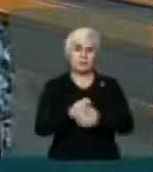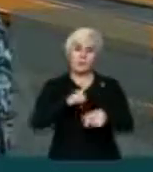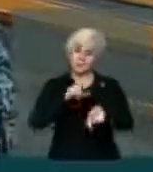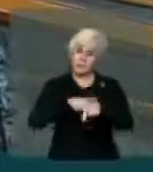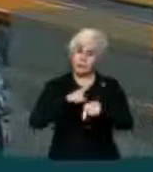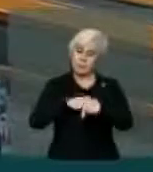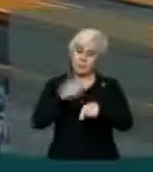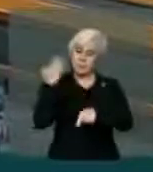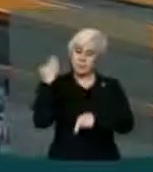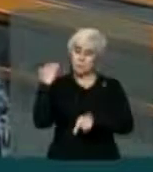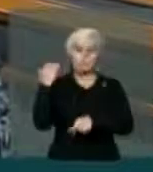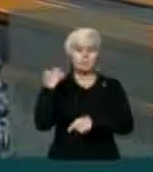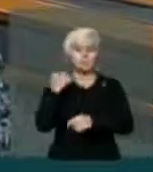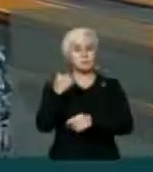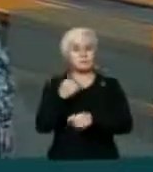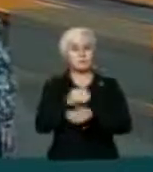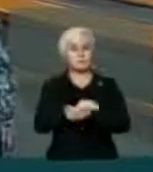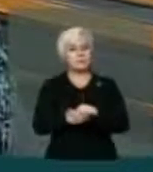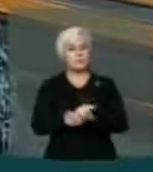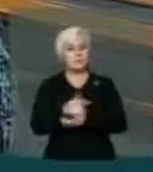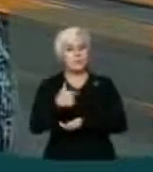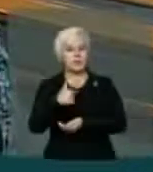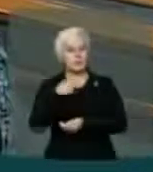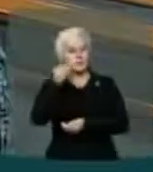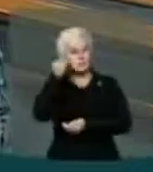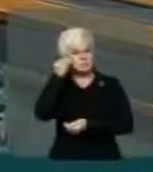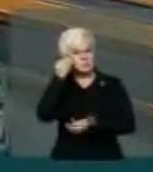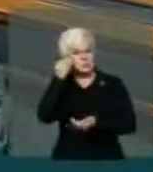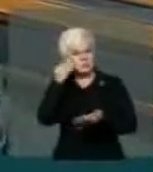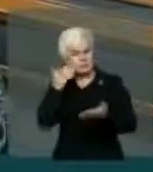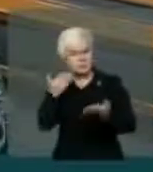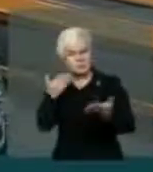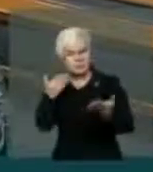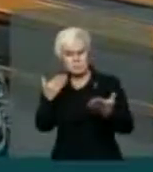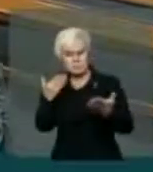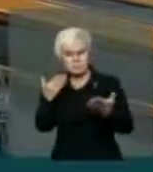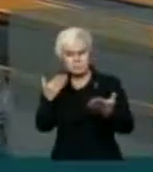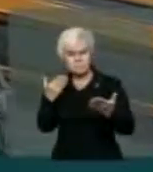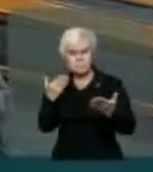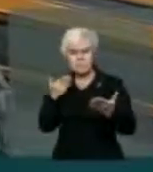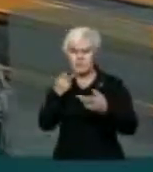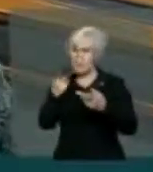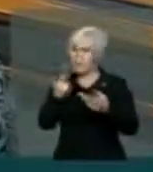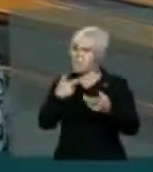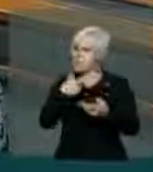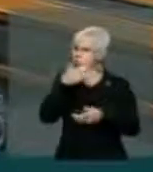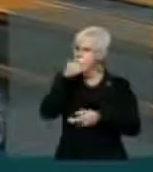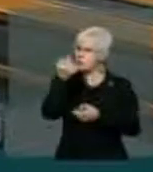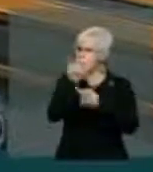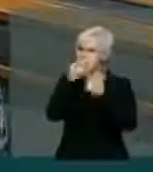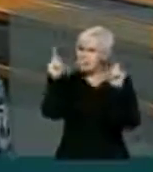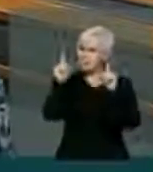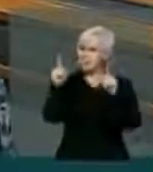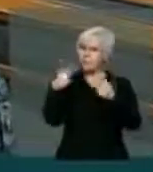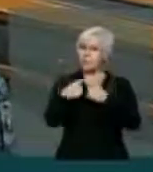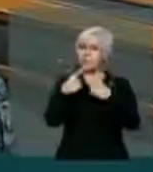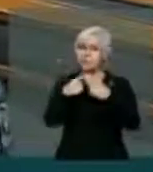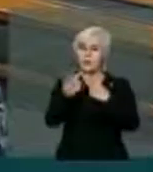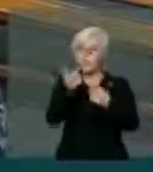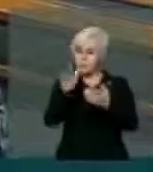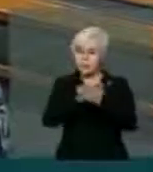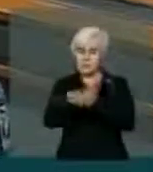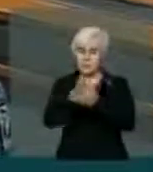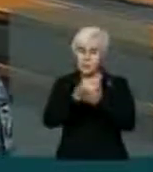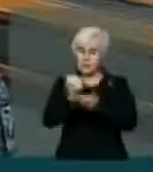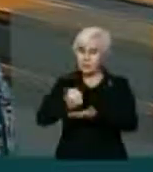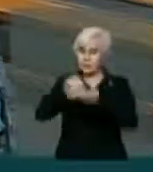que eu tive a tentação de subverter, e dizer, não vou dar parecer porque eu não tenho elementos